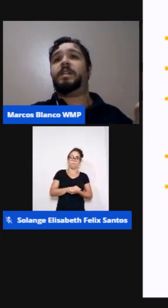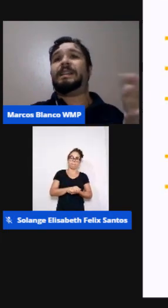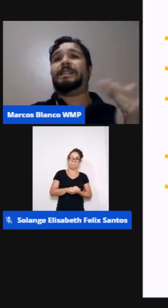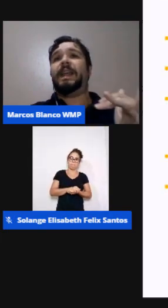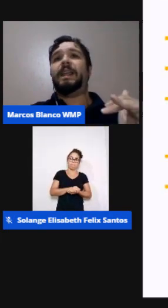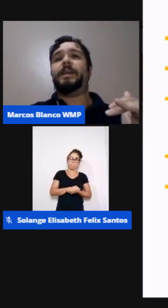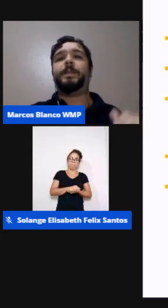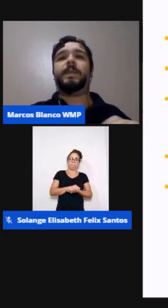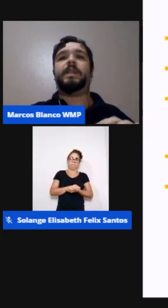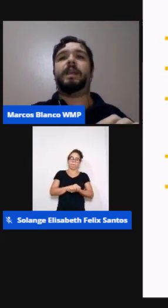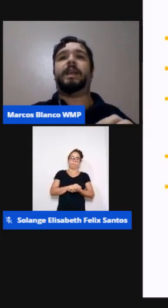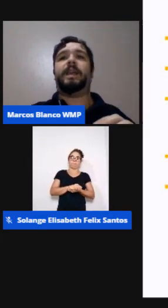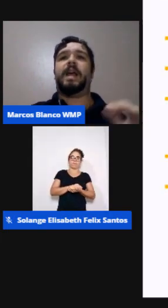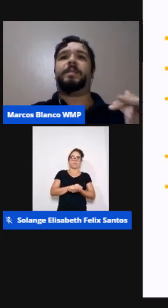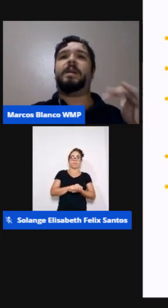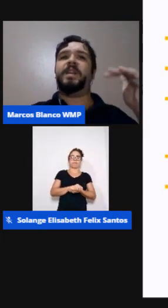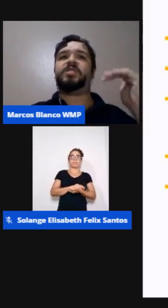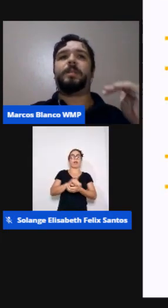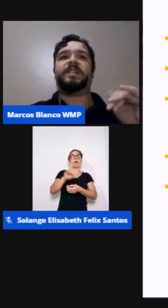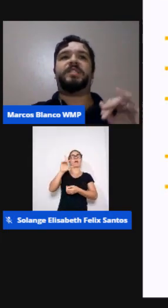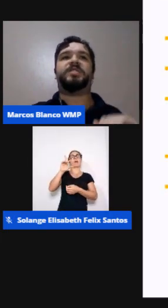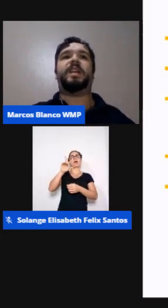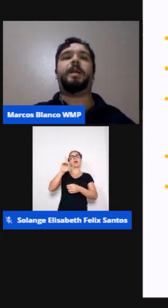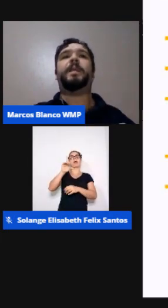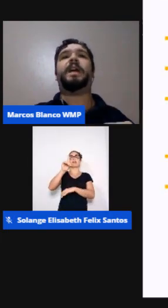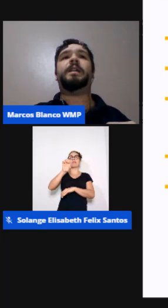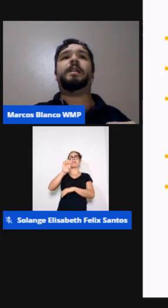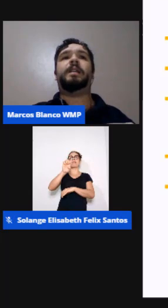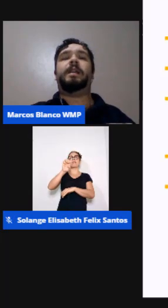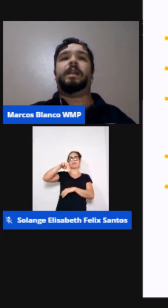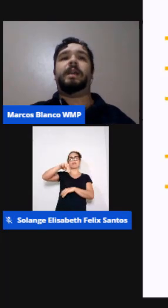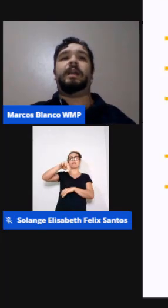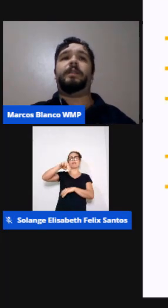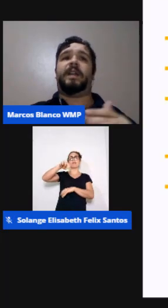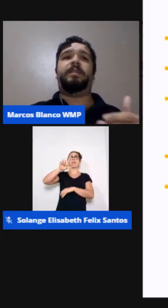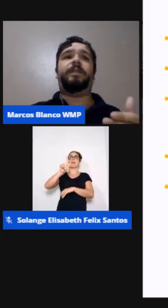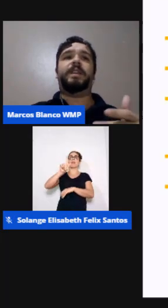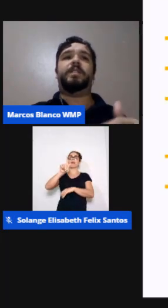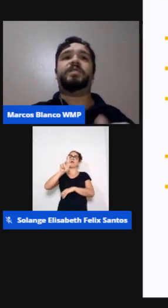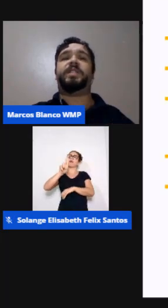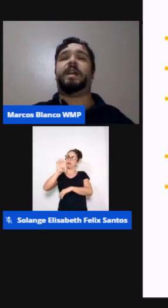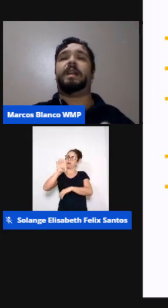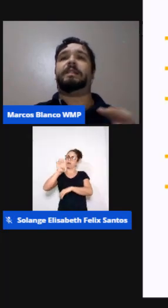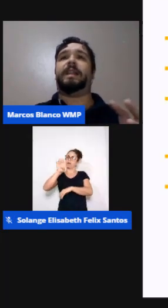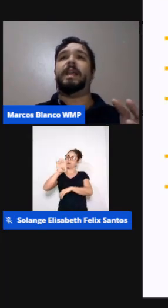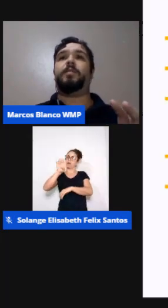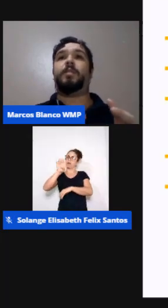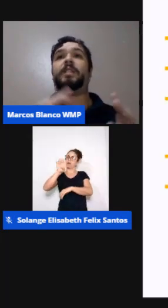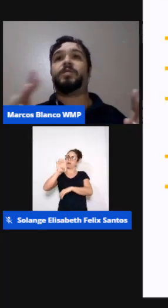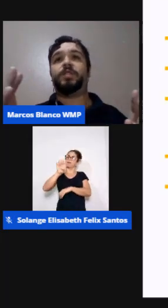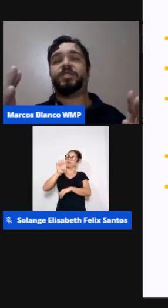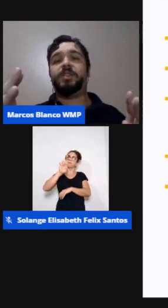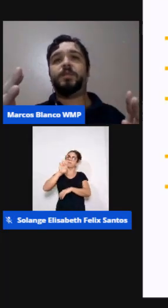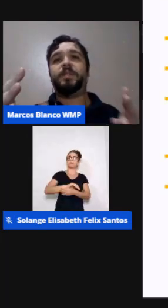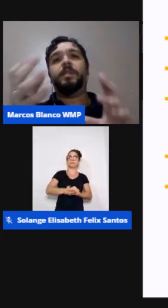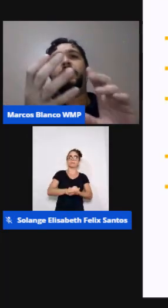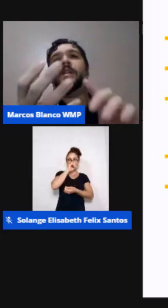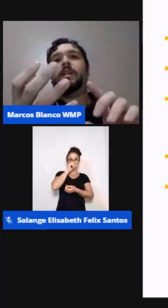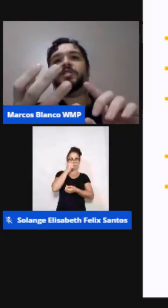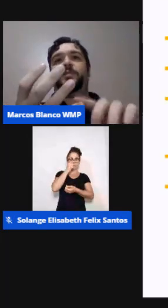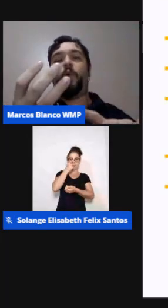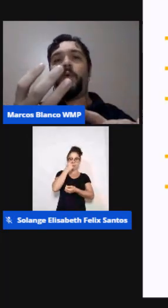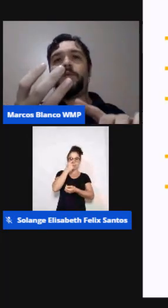Vamos falar um pouquinho da dengue, rapidamente, só para a gente relembrar. Ela é um flavivírus, ela tem 4